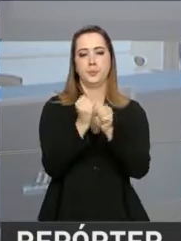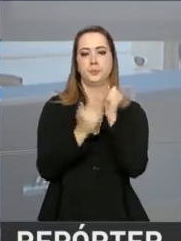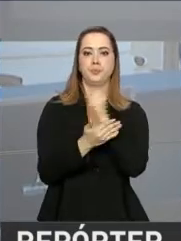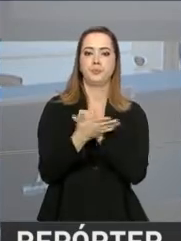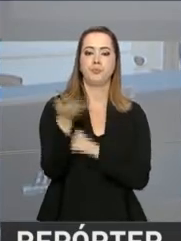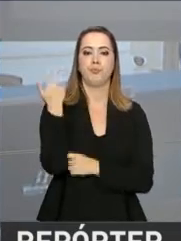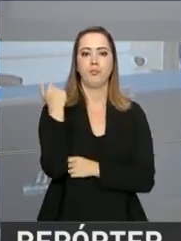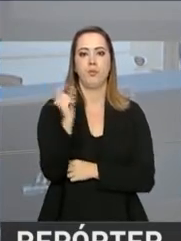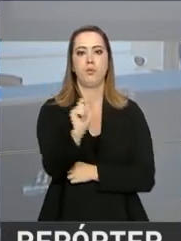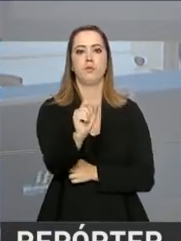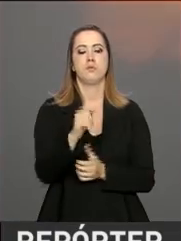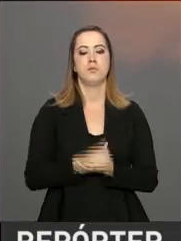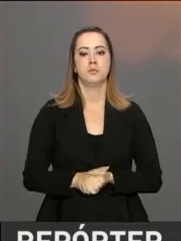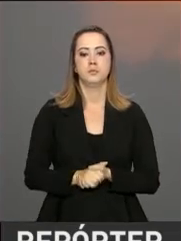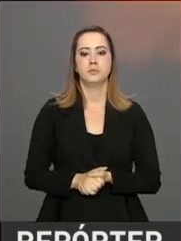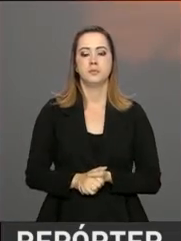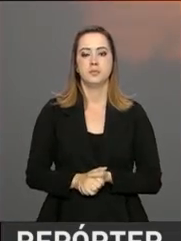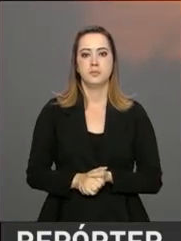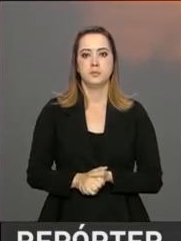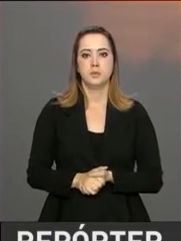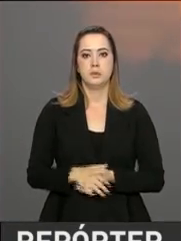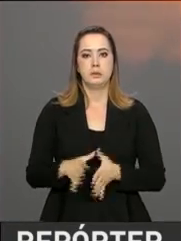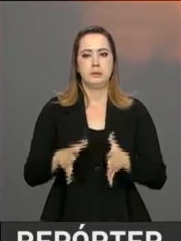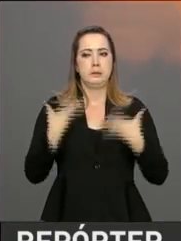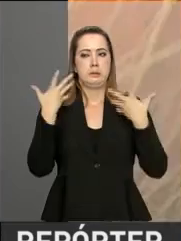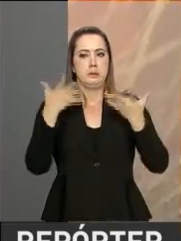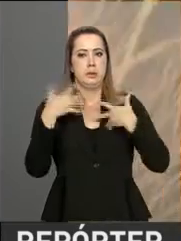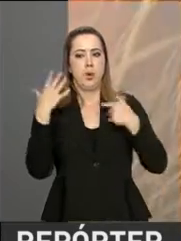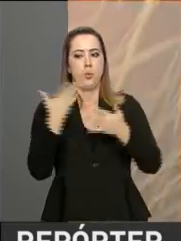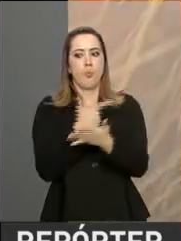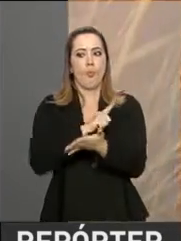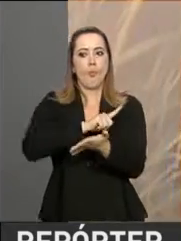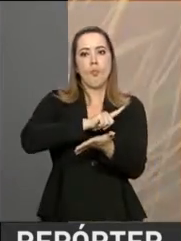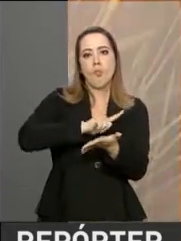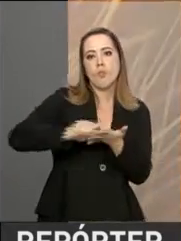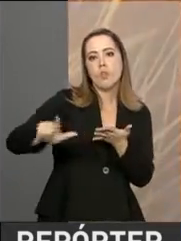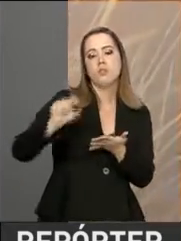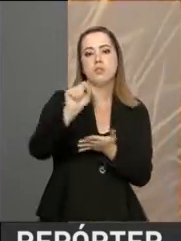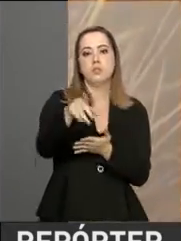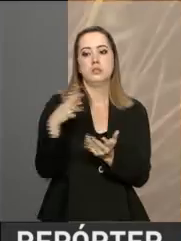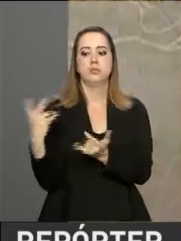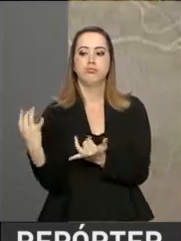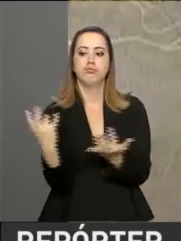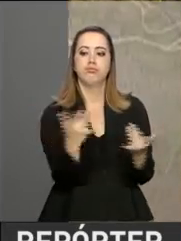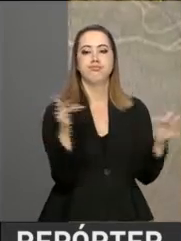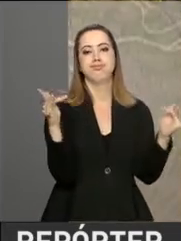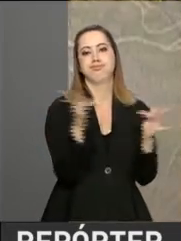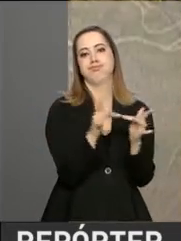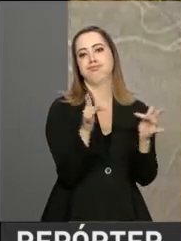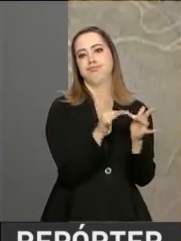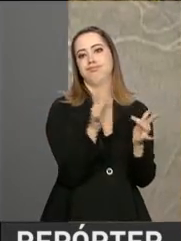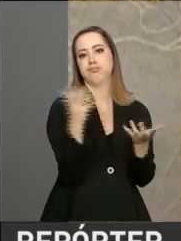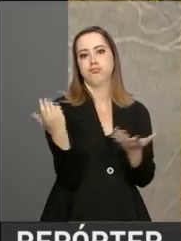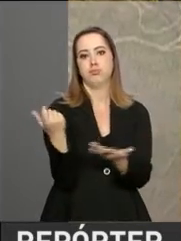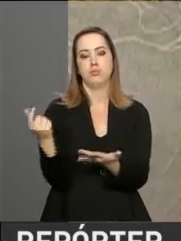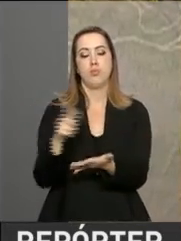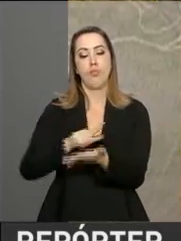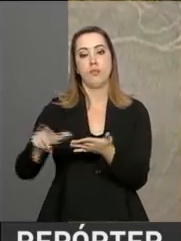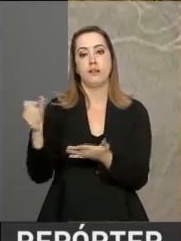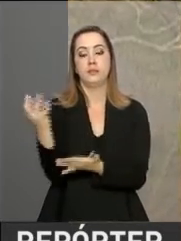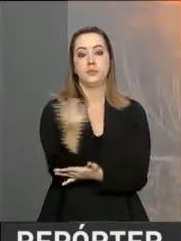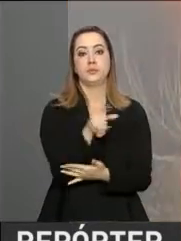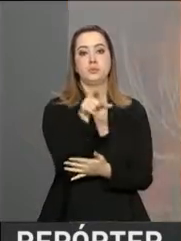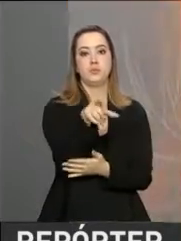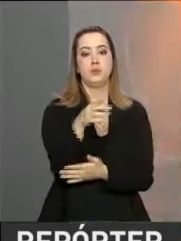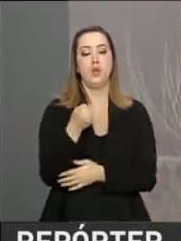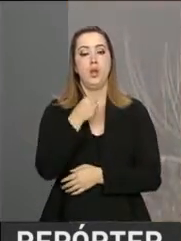período do ano passado calor e seca combinação perfeita para queimadas o período que vai de agosto a novembro é